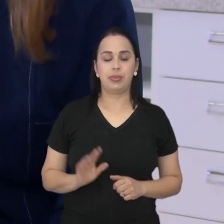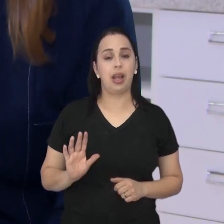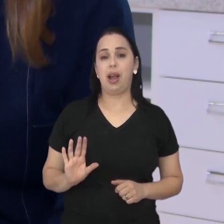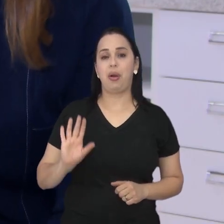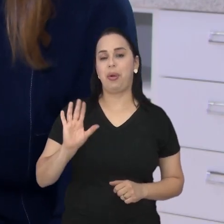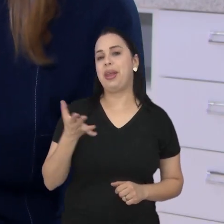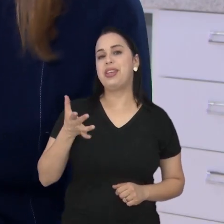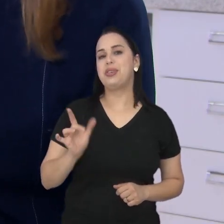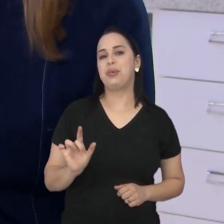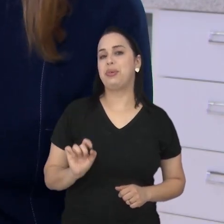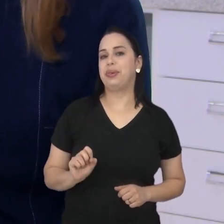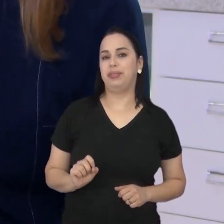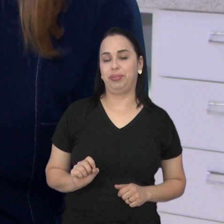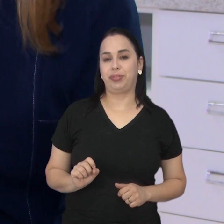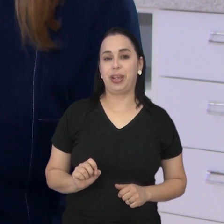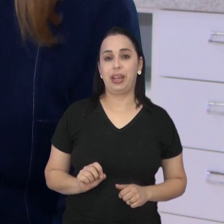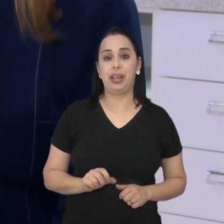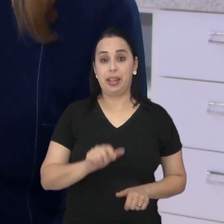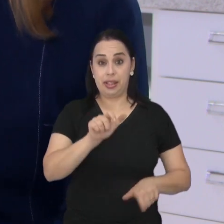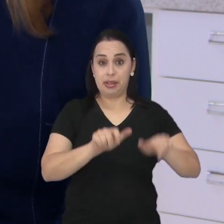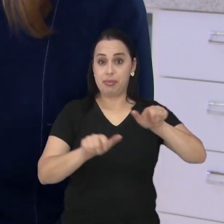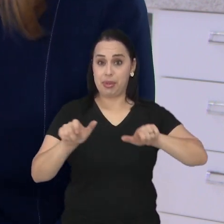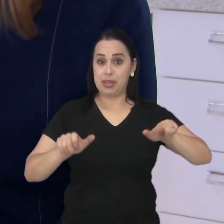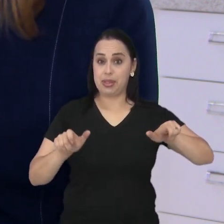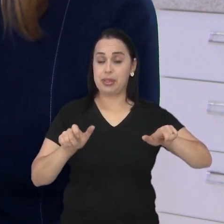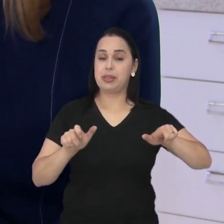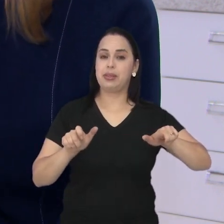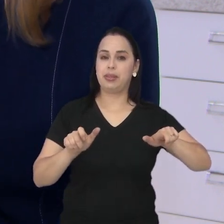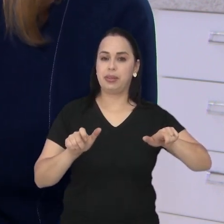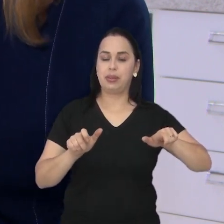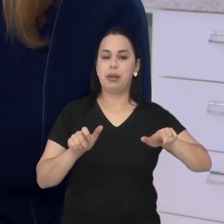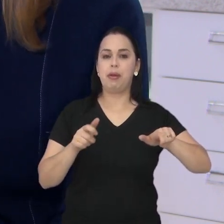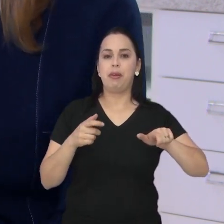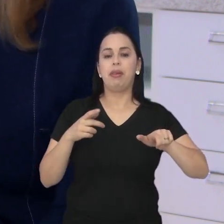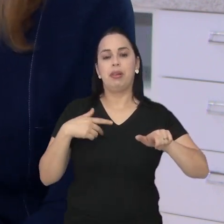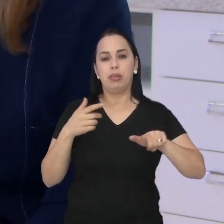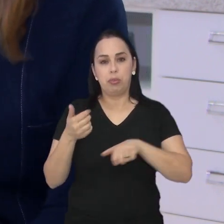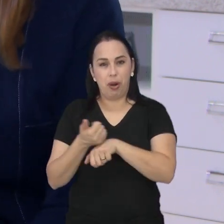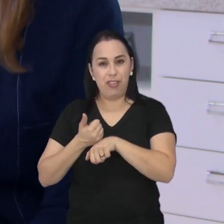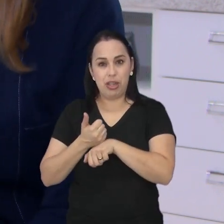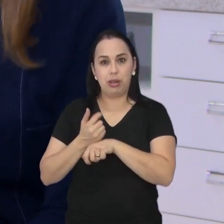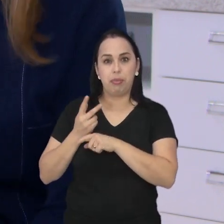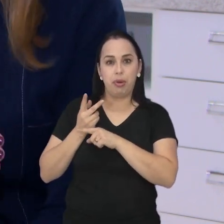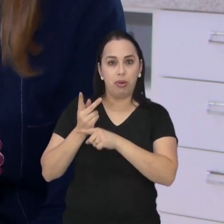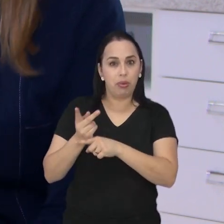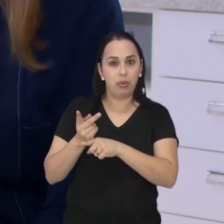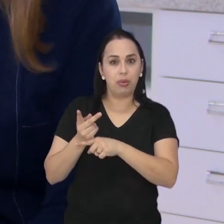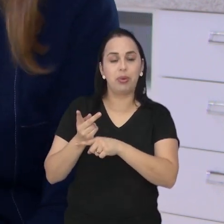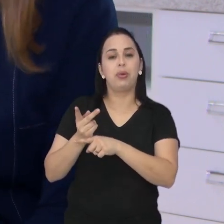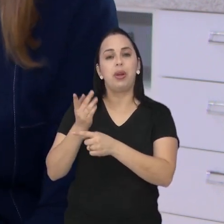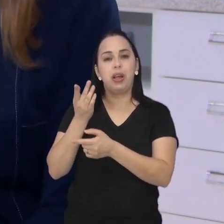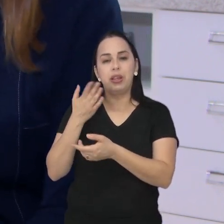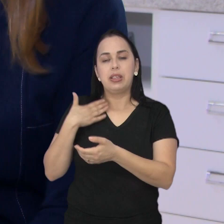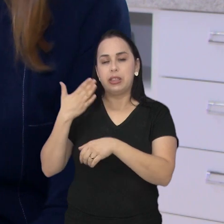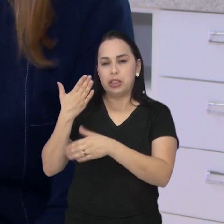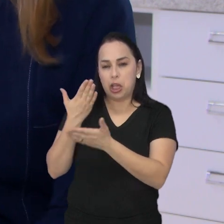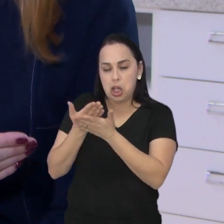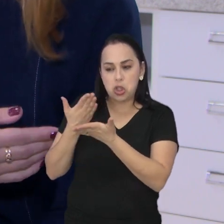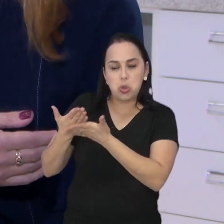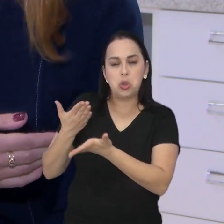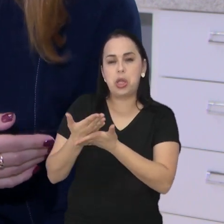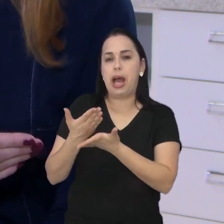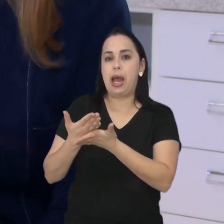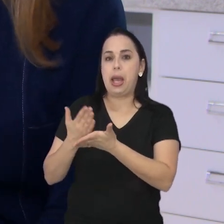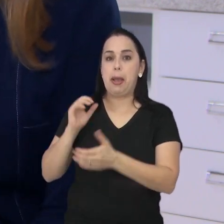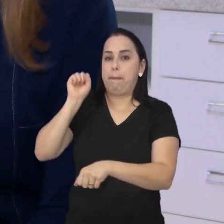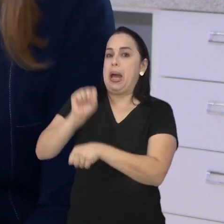Normalmente o que acontece? As pessoas precisam procurar cursos e especializações e nunca parar de estudar. Por quê? Porque